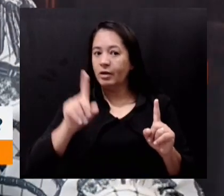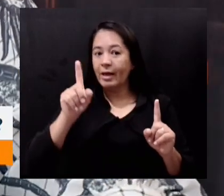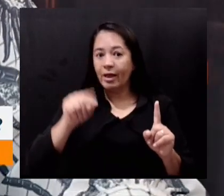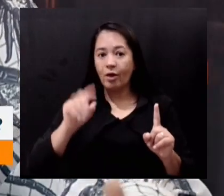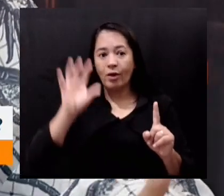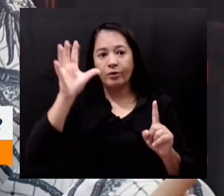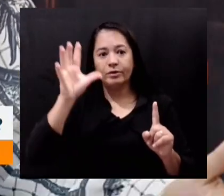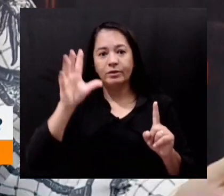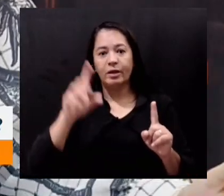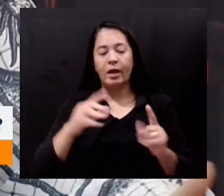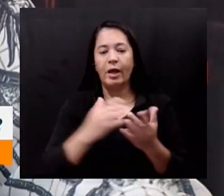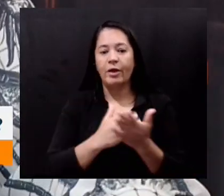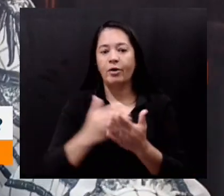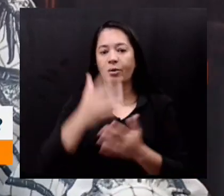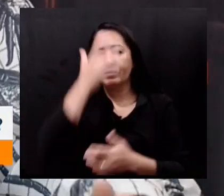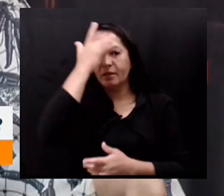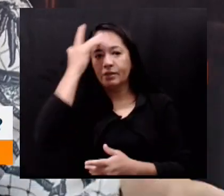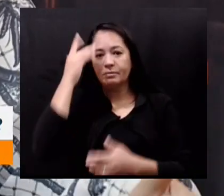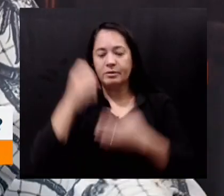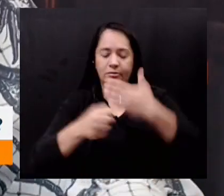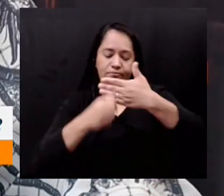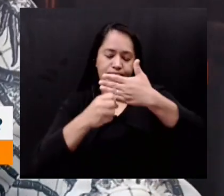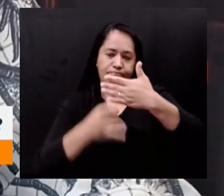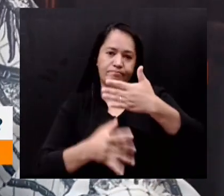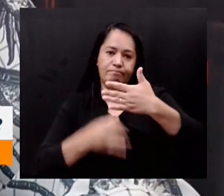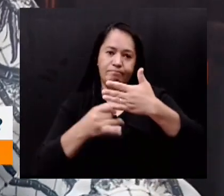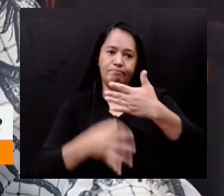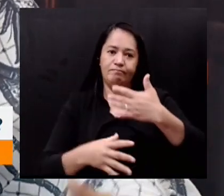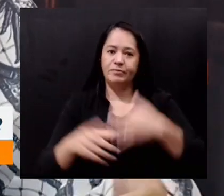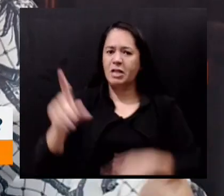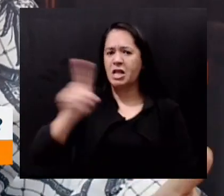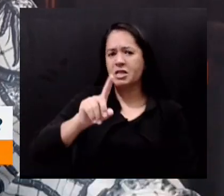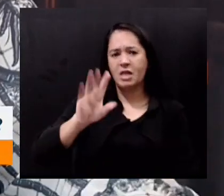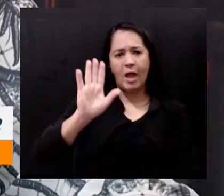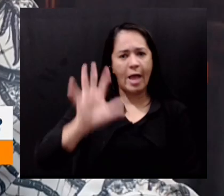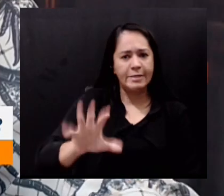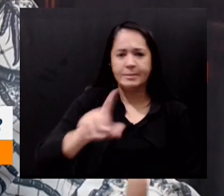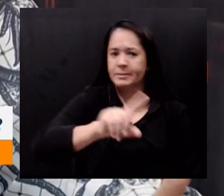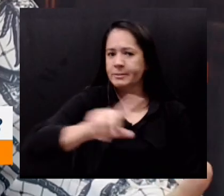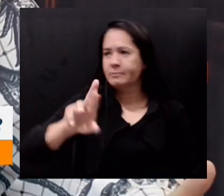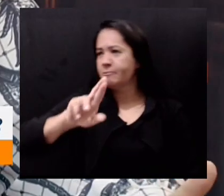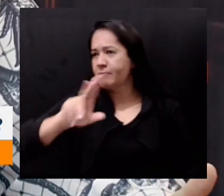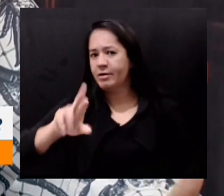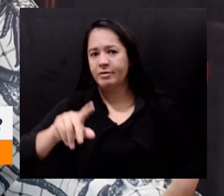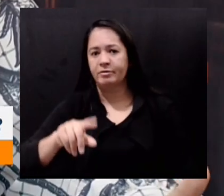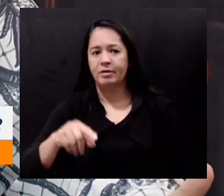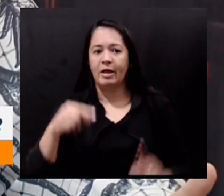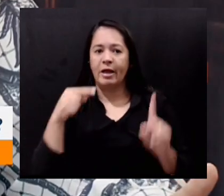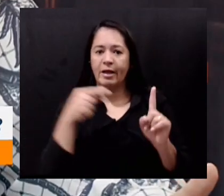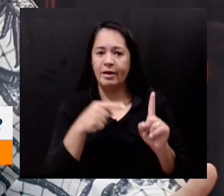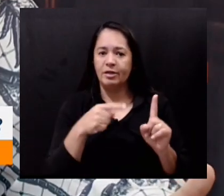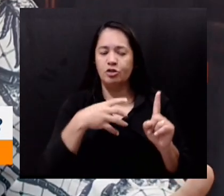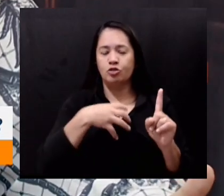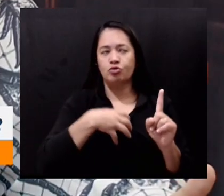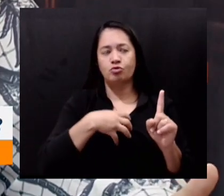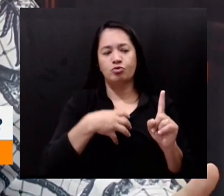pessoas virem com comentários assim: "Não, mas não é isso, não é aquilo". E aí ele, de uma forma assim, nós,